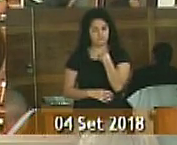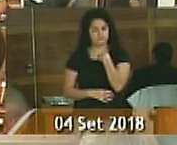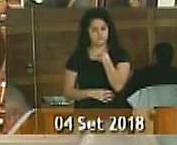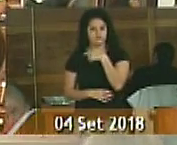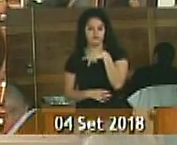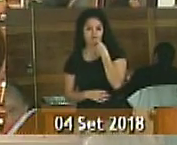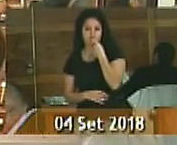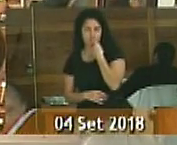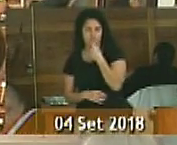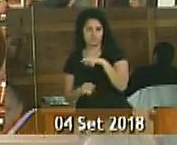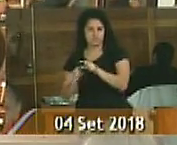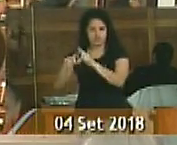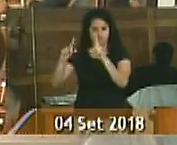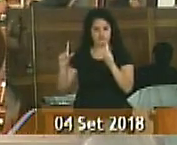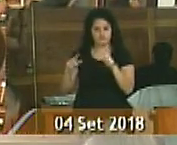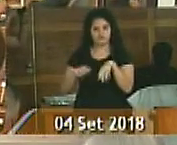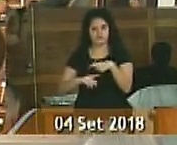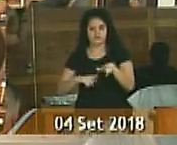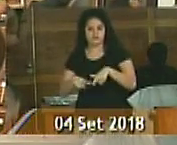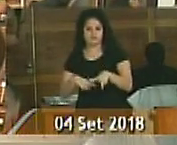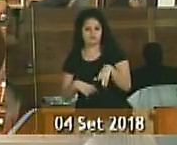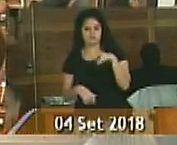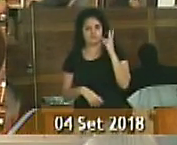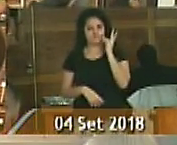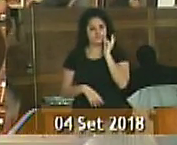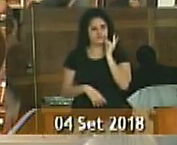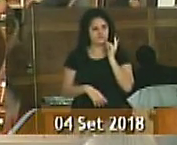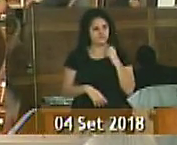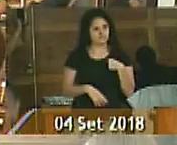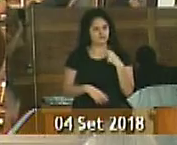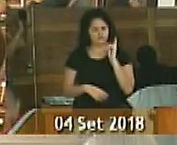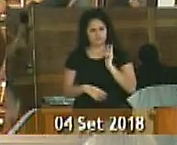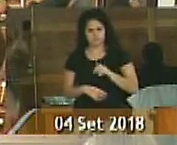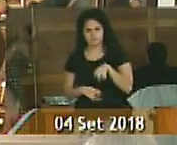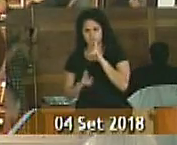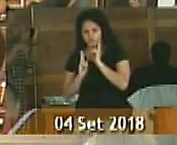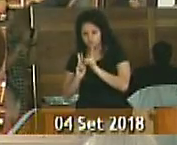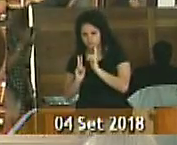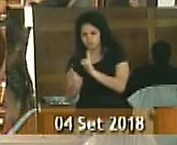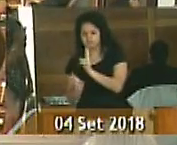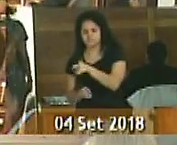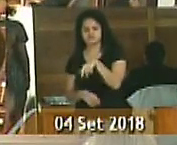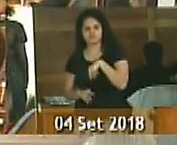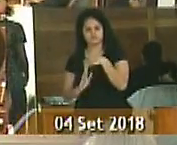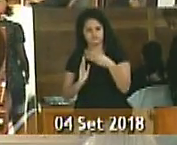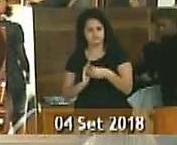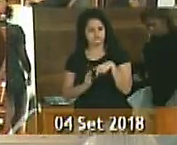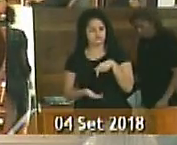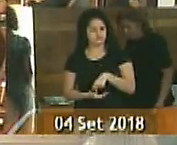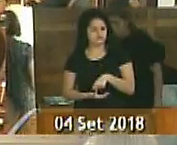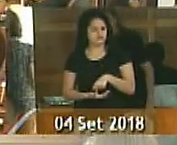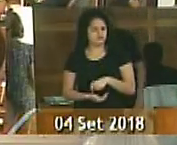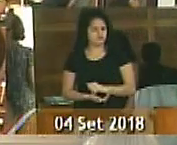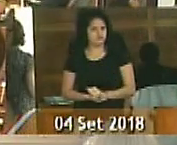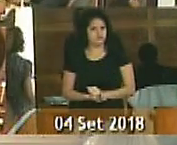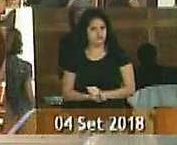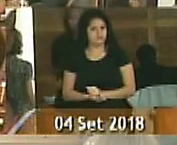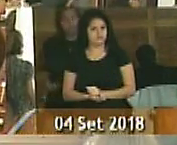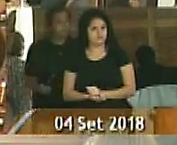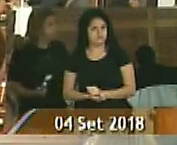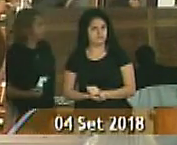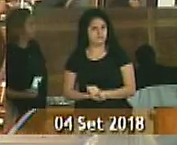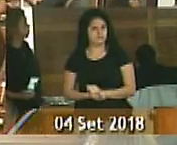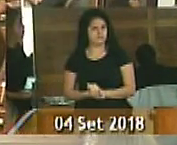citar, destacar o trabalho dos vereadores, que eu venho acompanhando de todos aqui na nossa cidade.